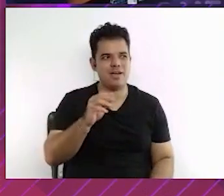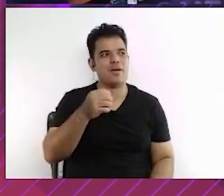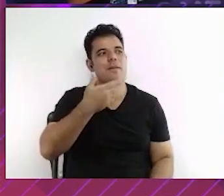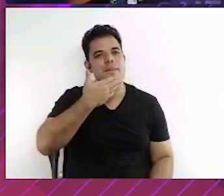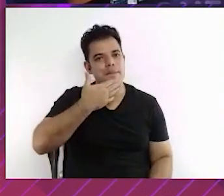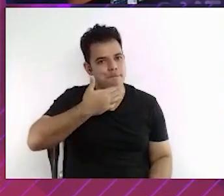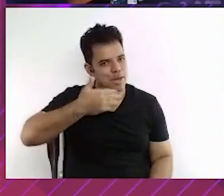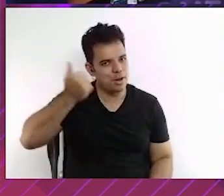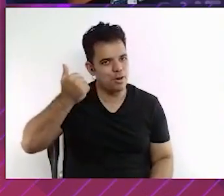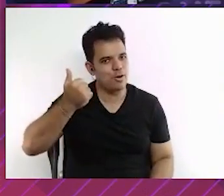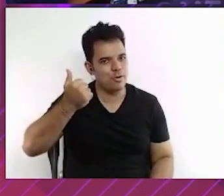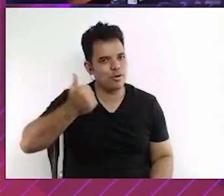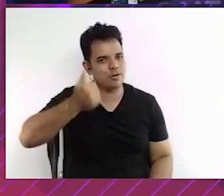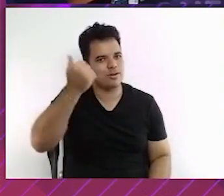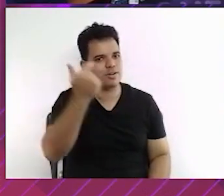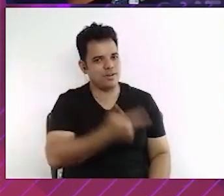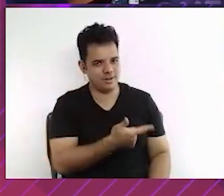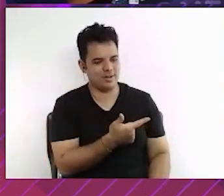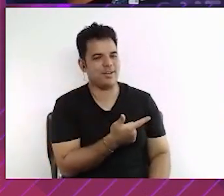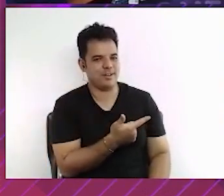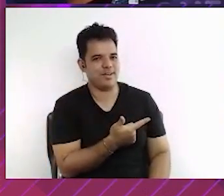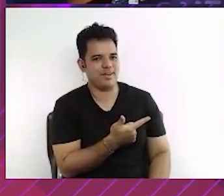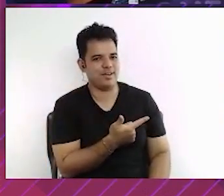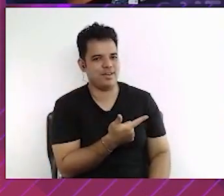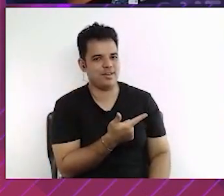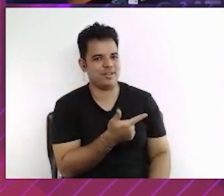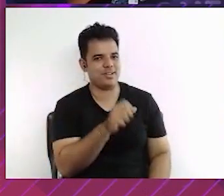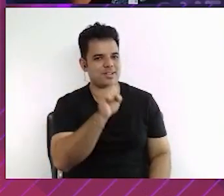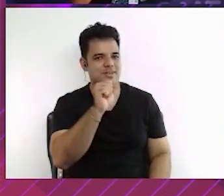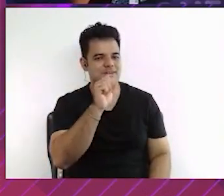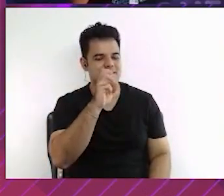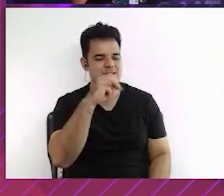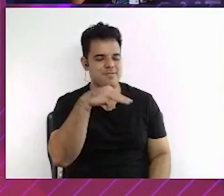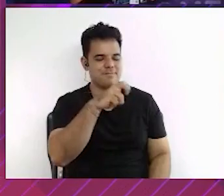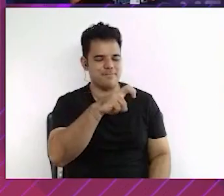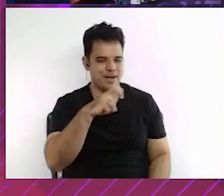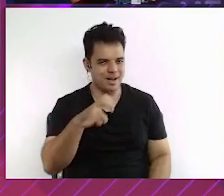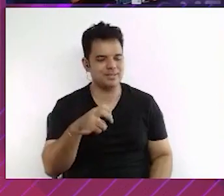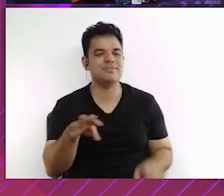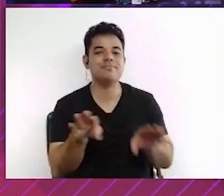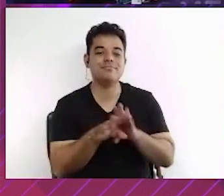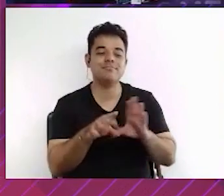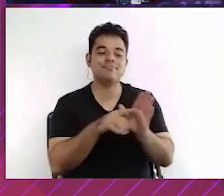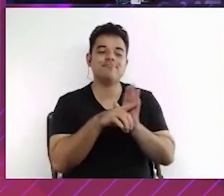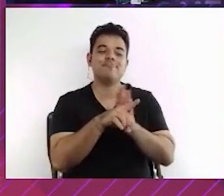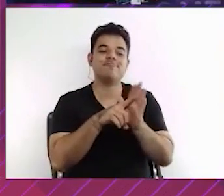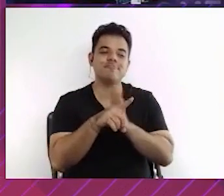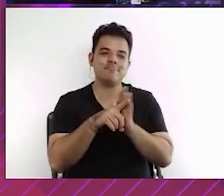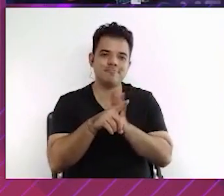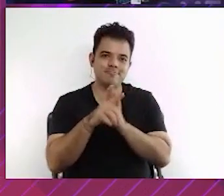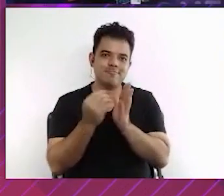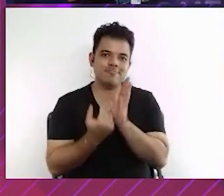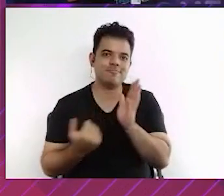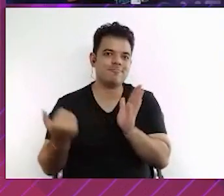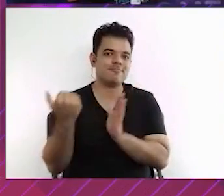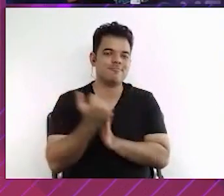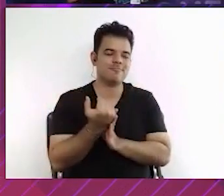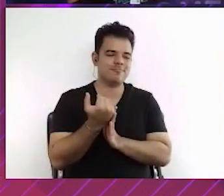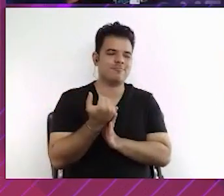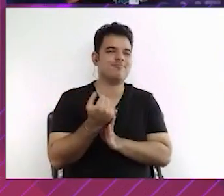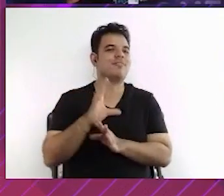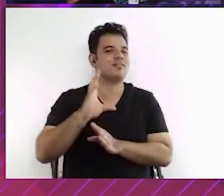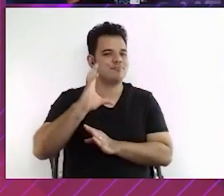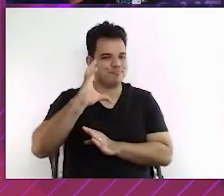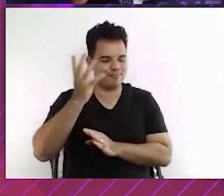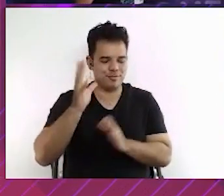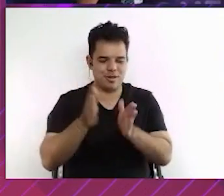o Sorimax. Mas, assim, quando a gente prevê cada vez maior o período de previsão, mais erros